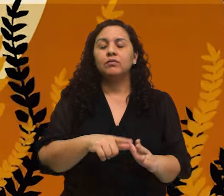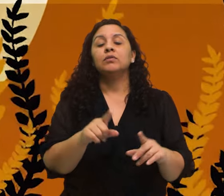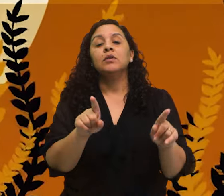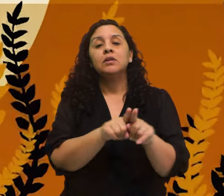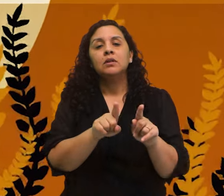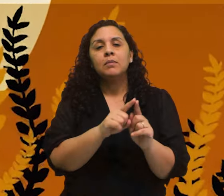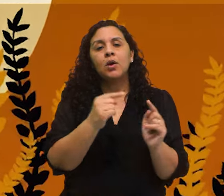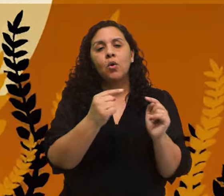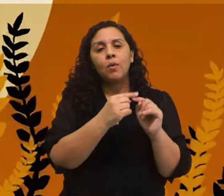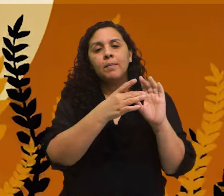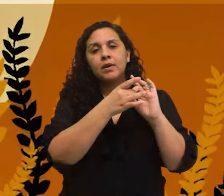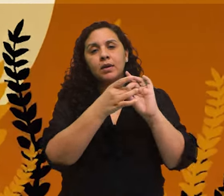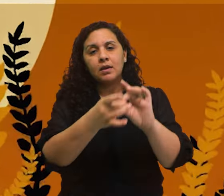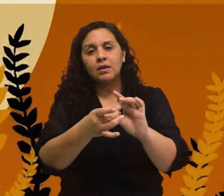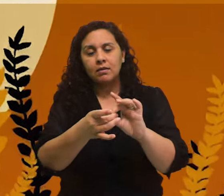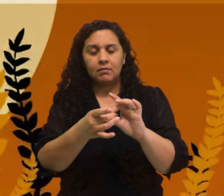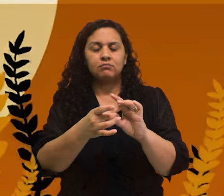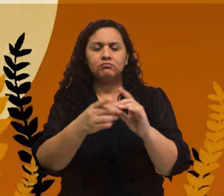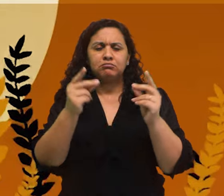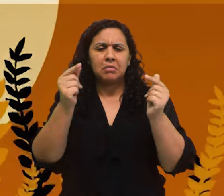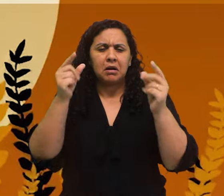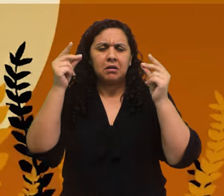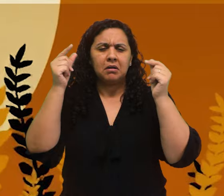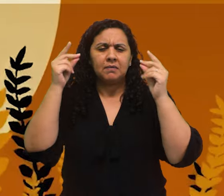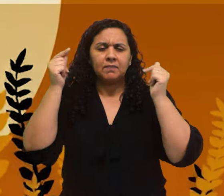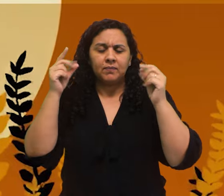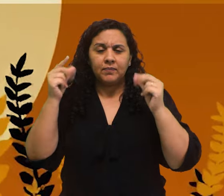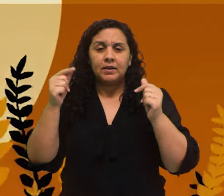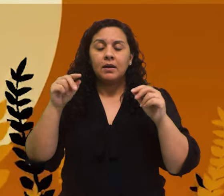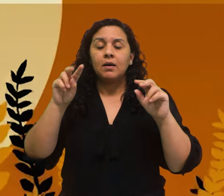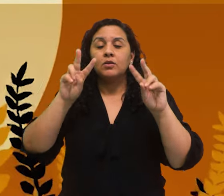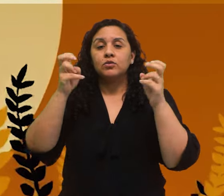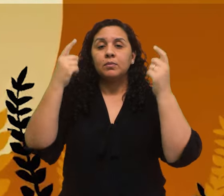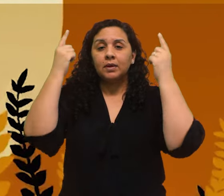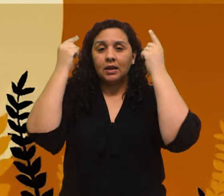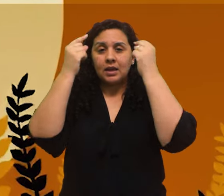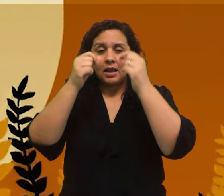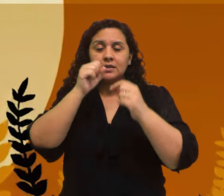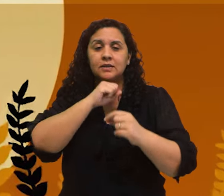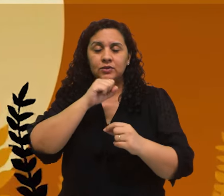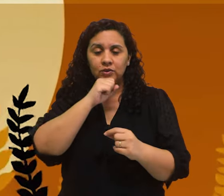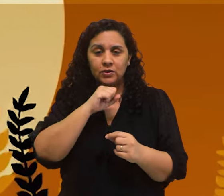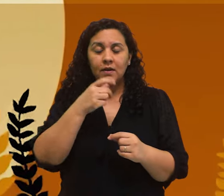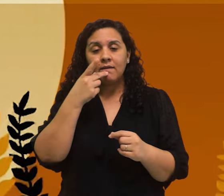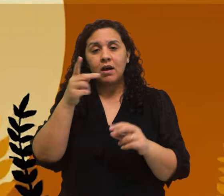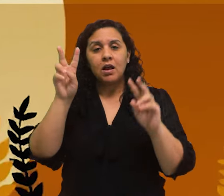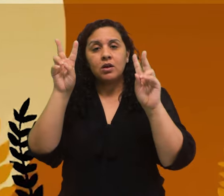e que remete a rituais muito antigos da Grécia Antiga,